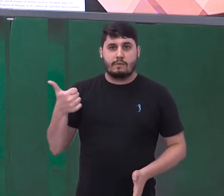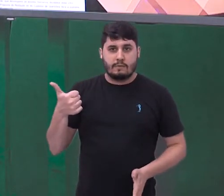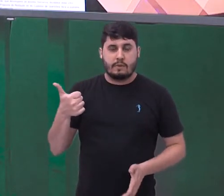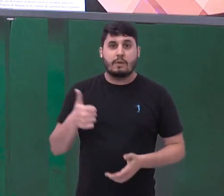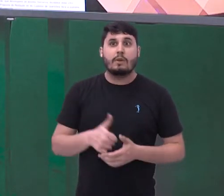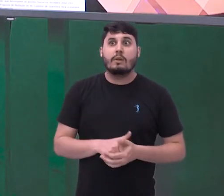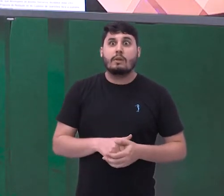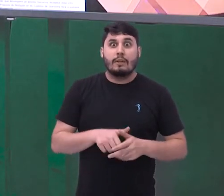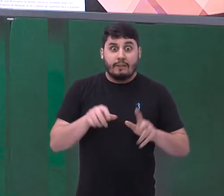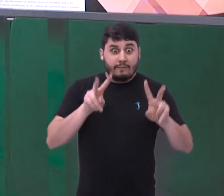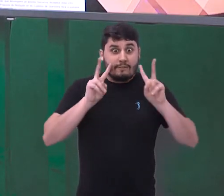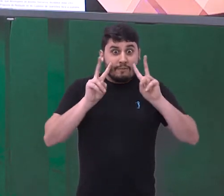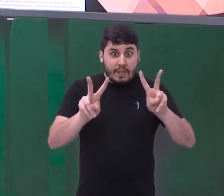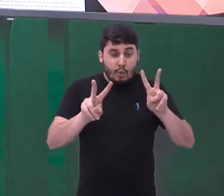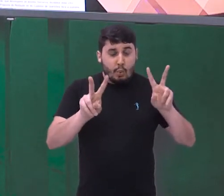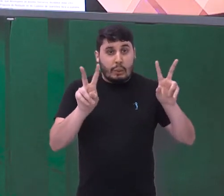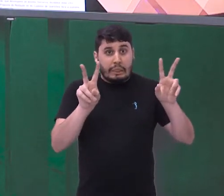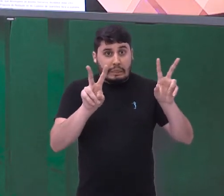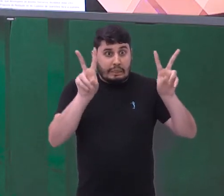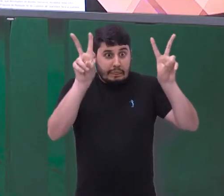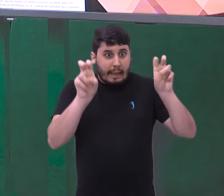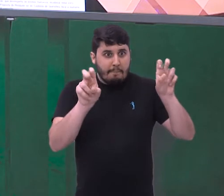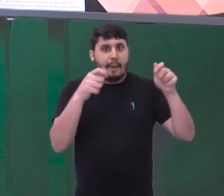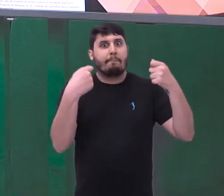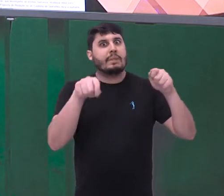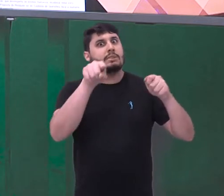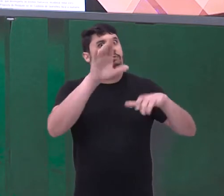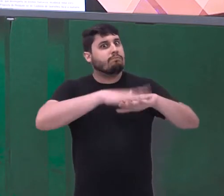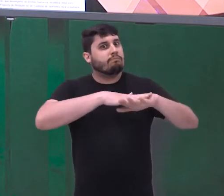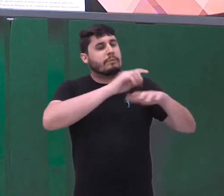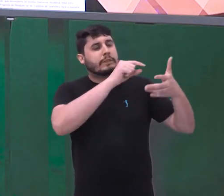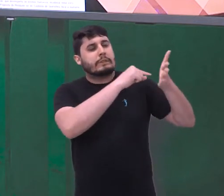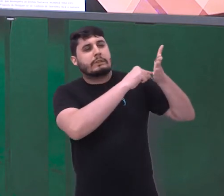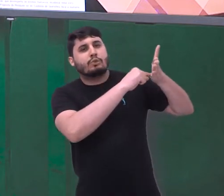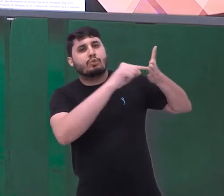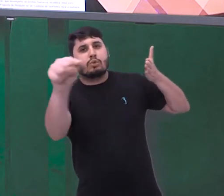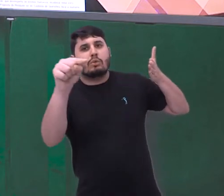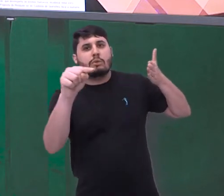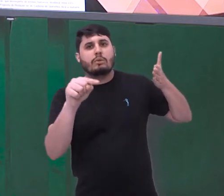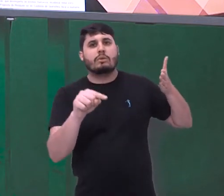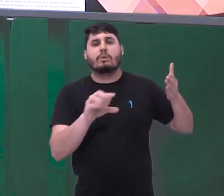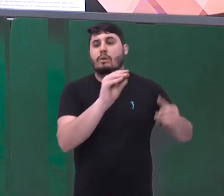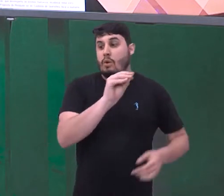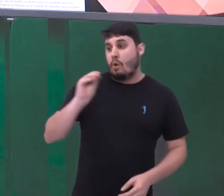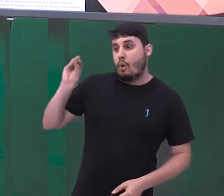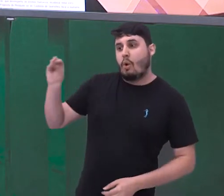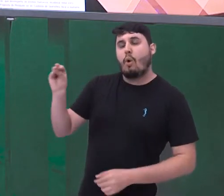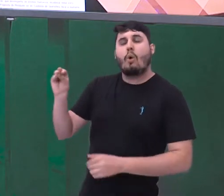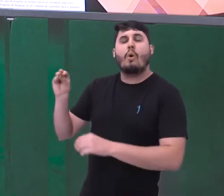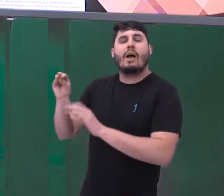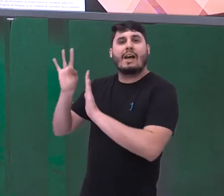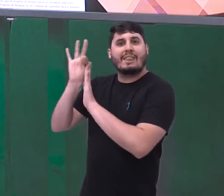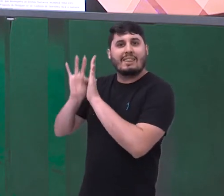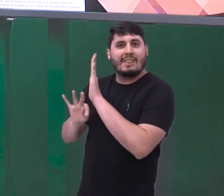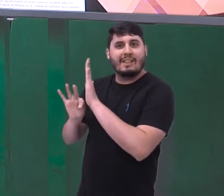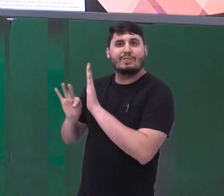Eu disse, achou o tema? Grifa e leva ele para a folha rascunha, tá bem? Imediatamente. Aí volta para